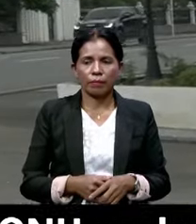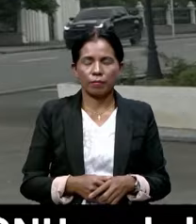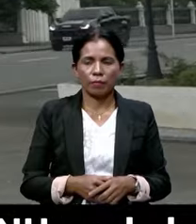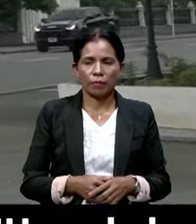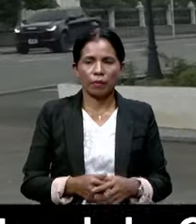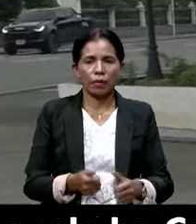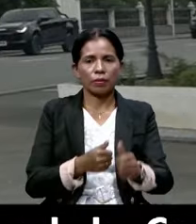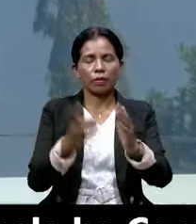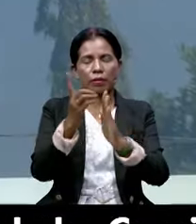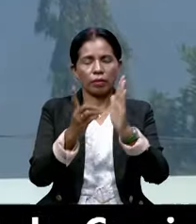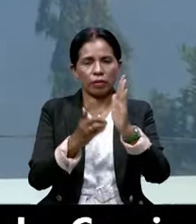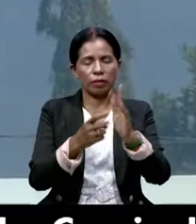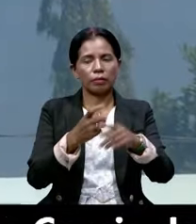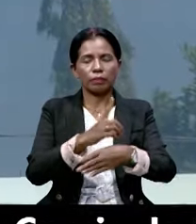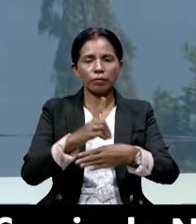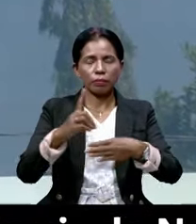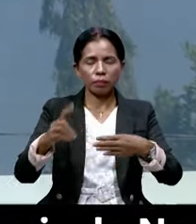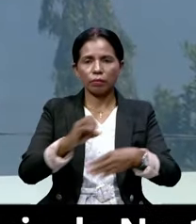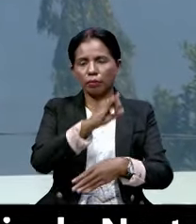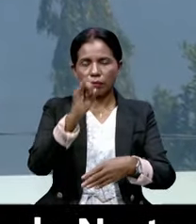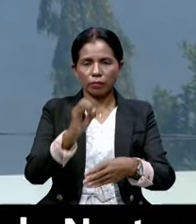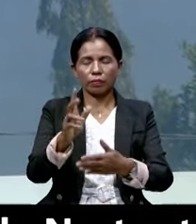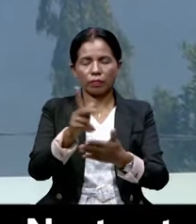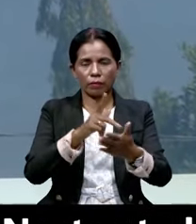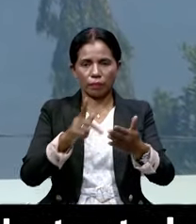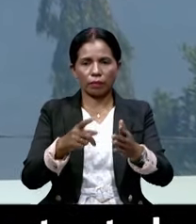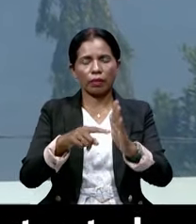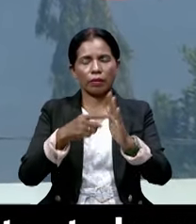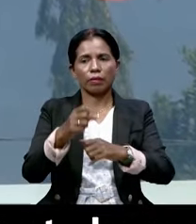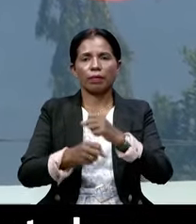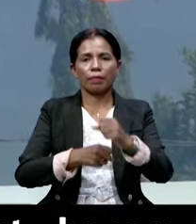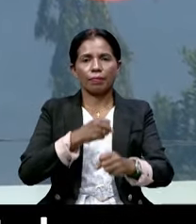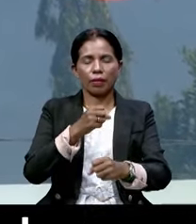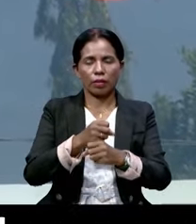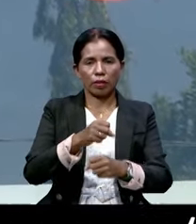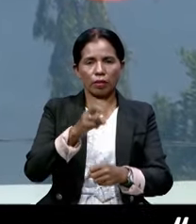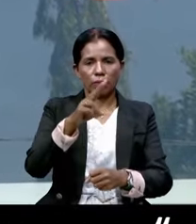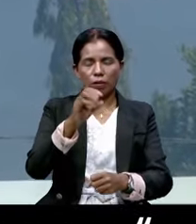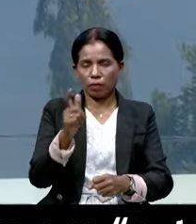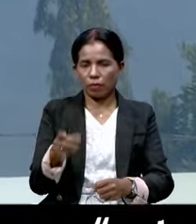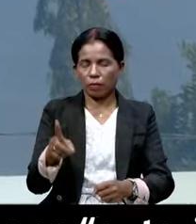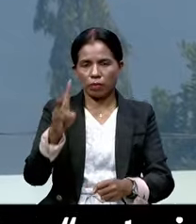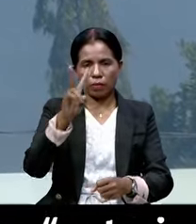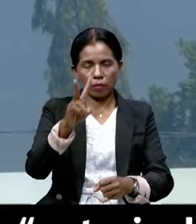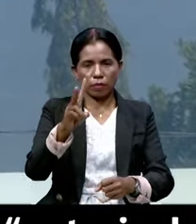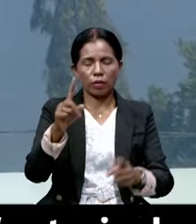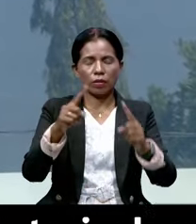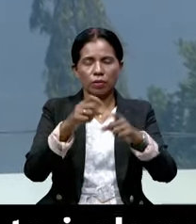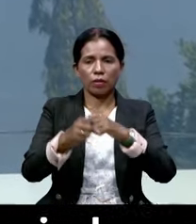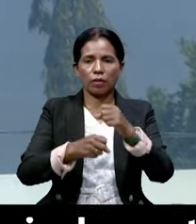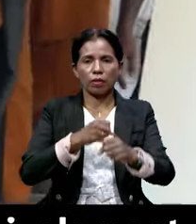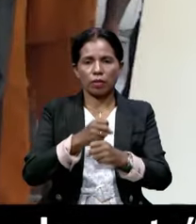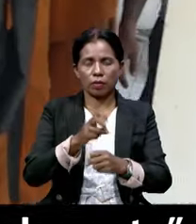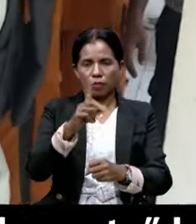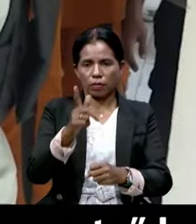Do herdado do seu departamento de investigação criminal, a rua se tinha rio rua, rua nulo recém rua, to tinha rio rua, rua nulo